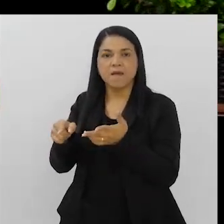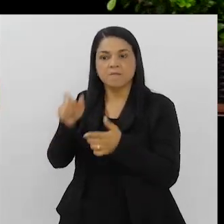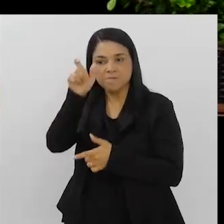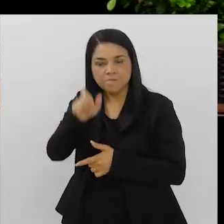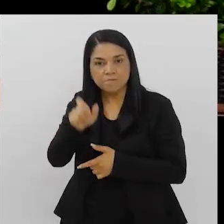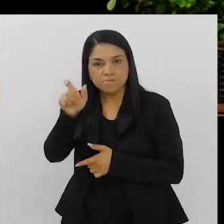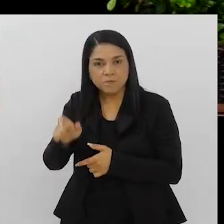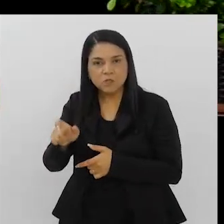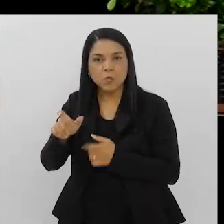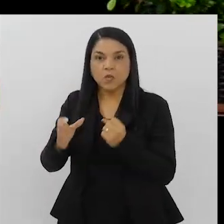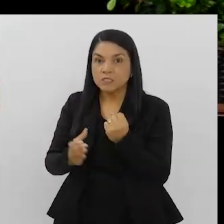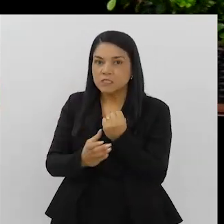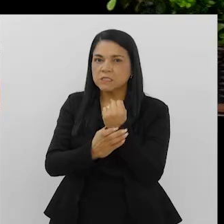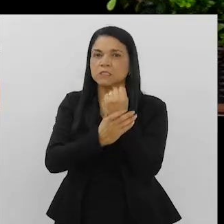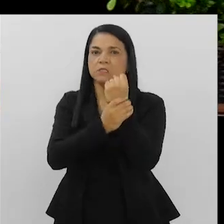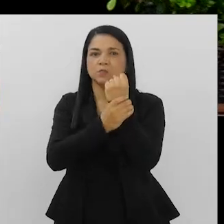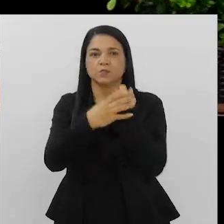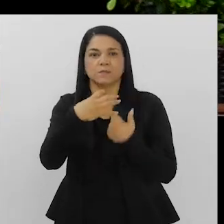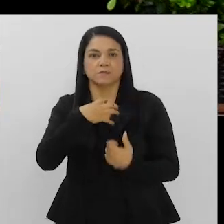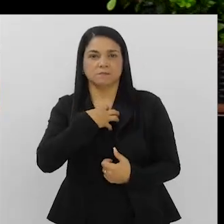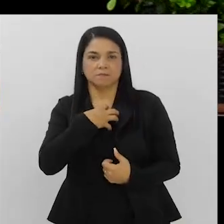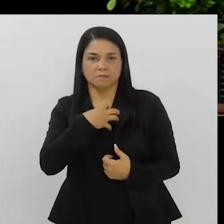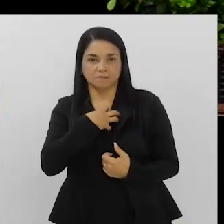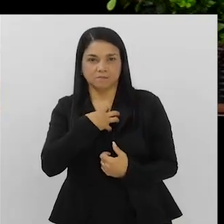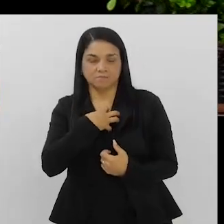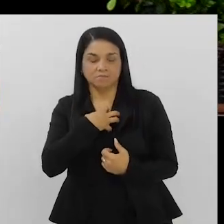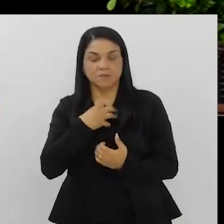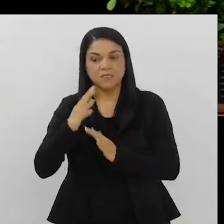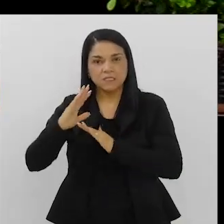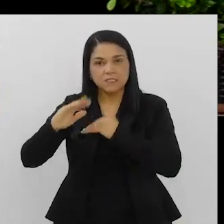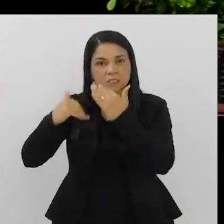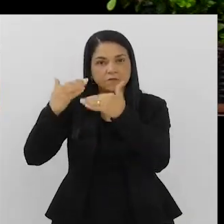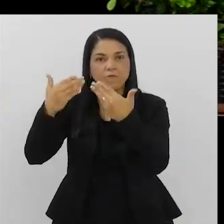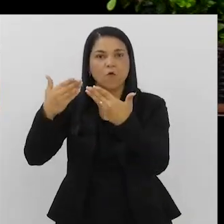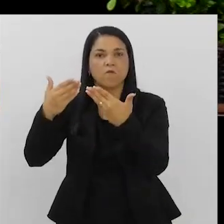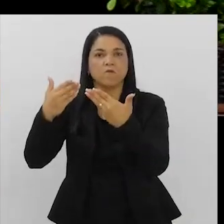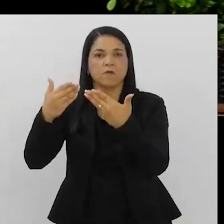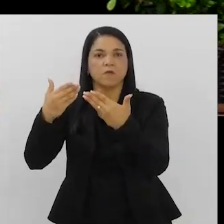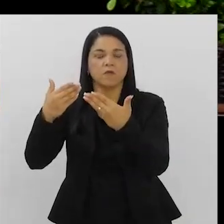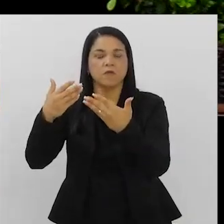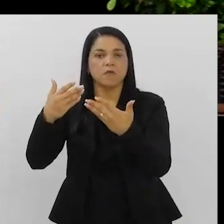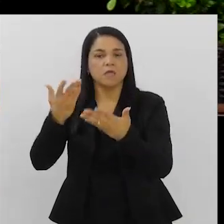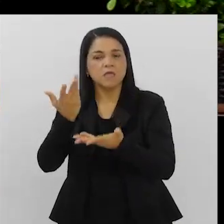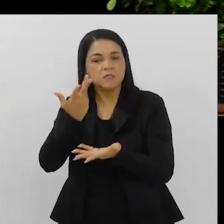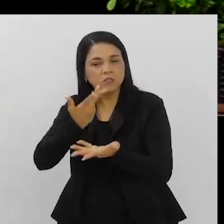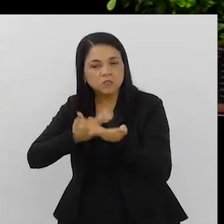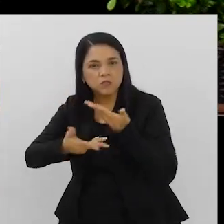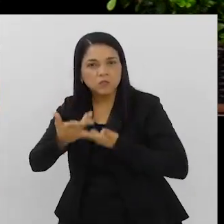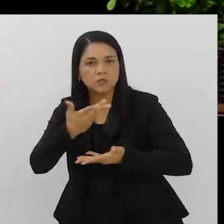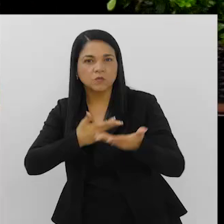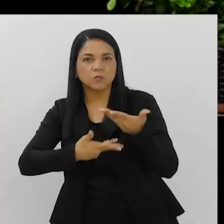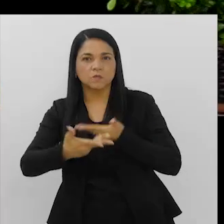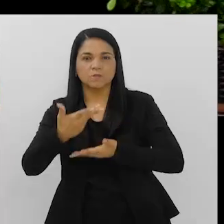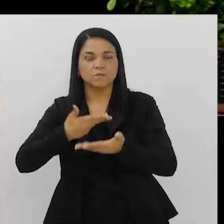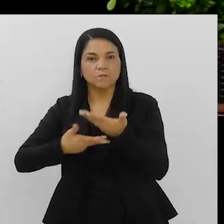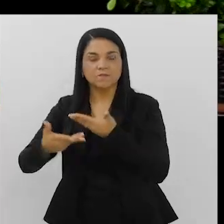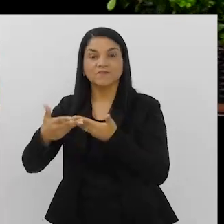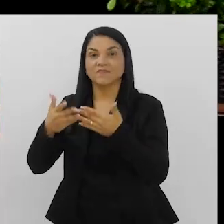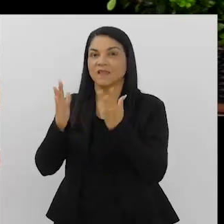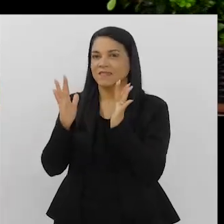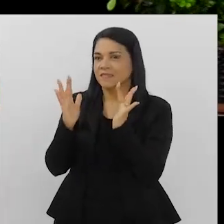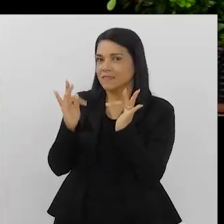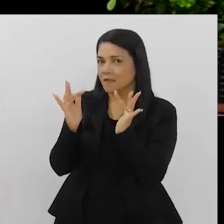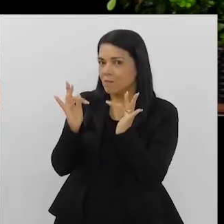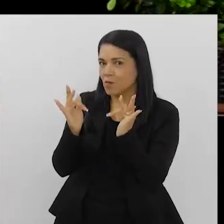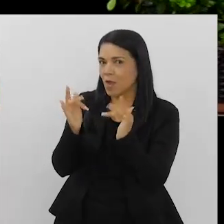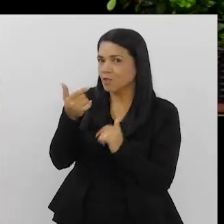né, ter um espaço seguro, para que ela possa se desenvolver, para que ela possa se socializar, para que ela possa